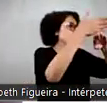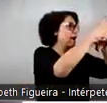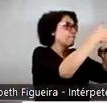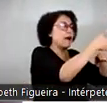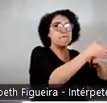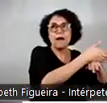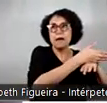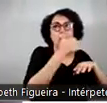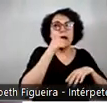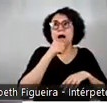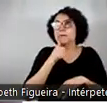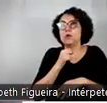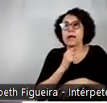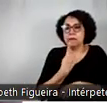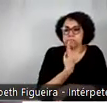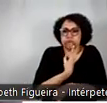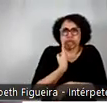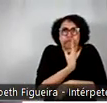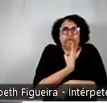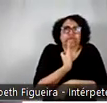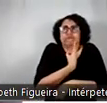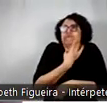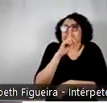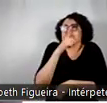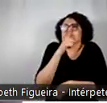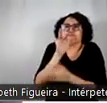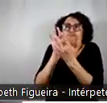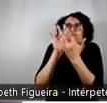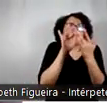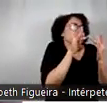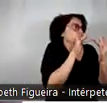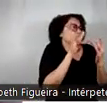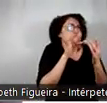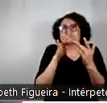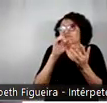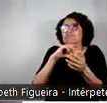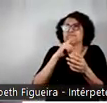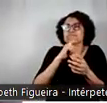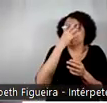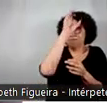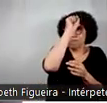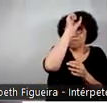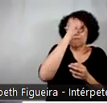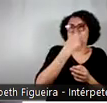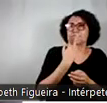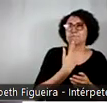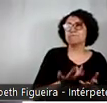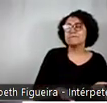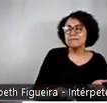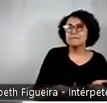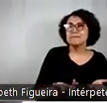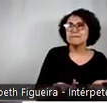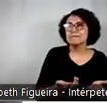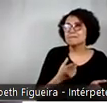outras pessoas, e isso acaba afetando também o desenvolvimento de linguagem, né. E pensar também, né, quando alguém fala,